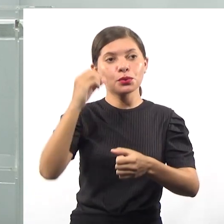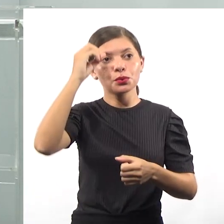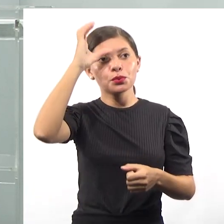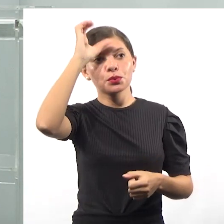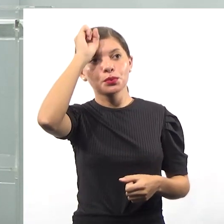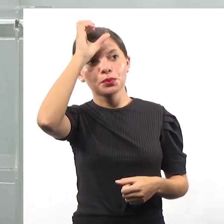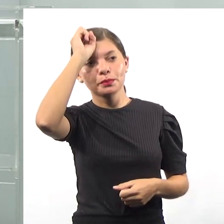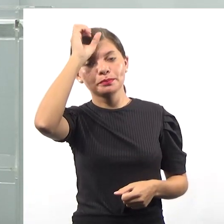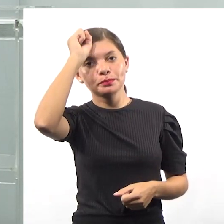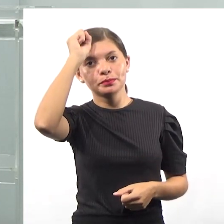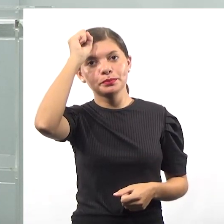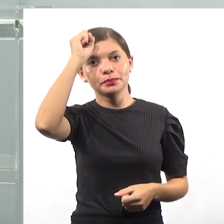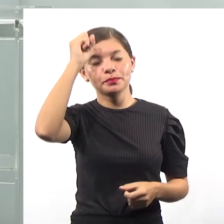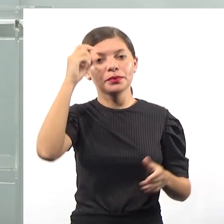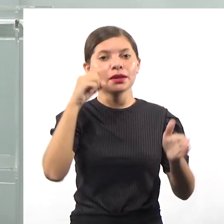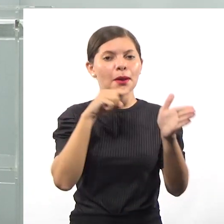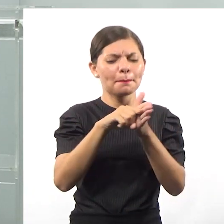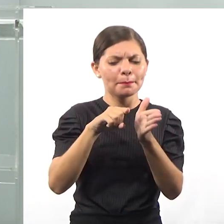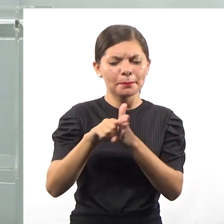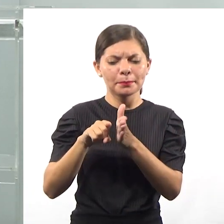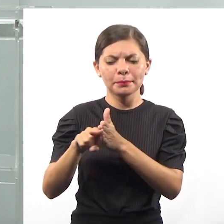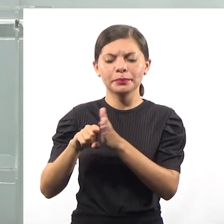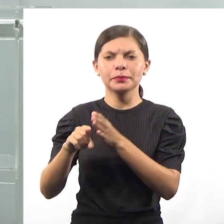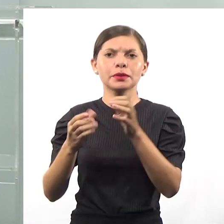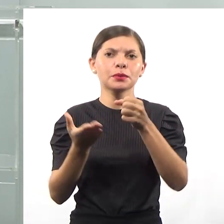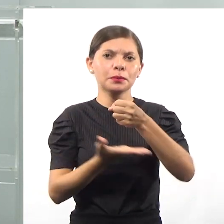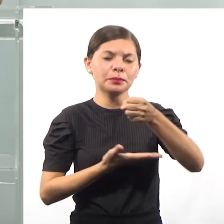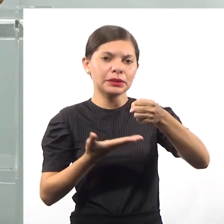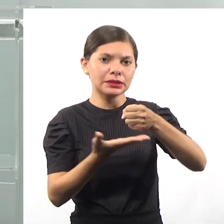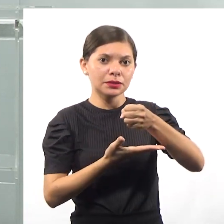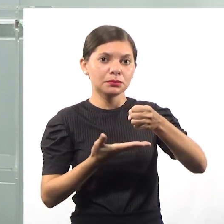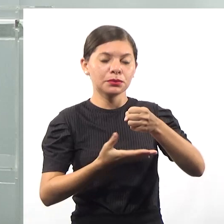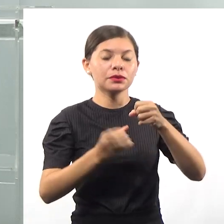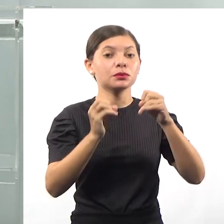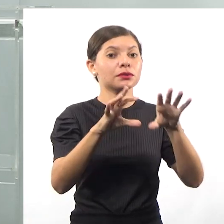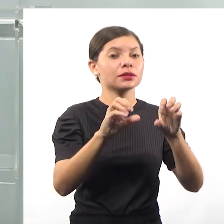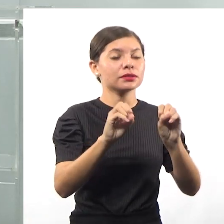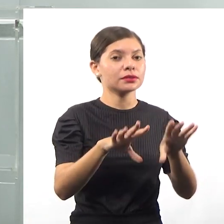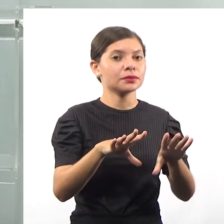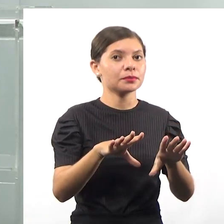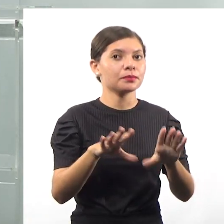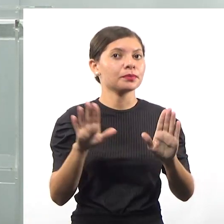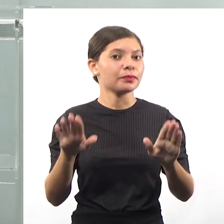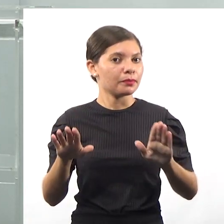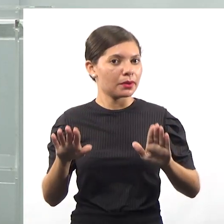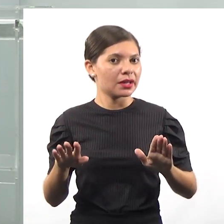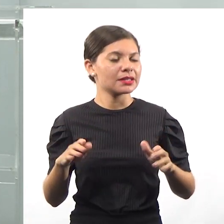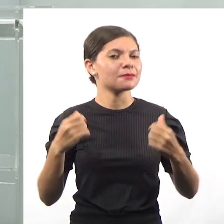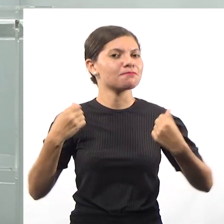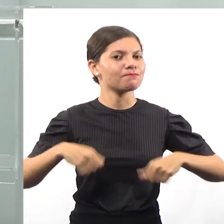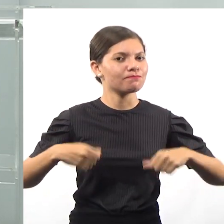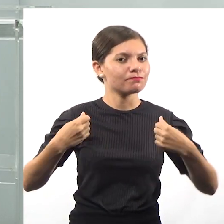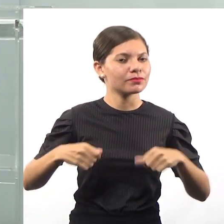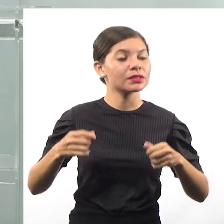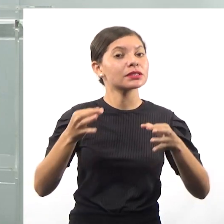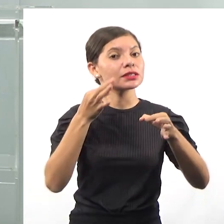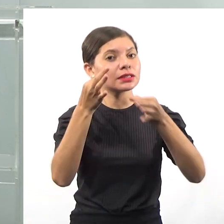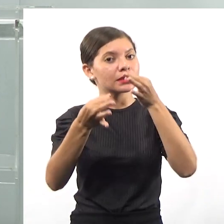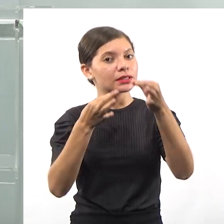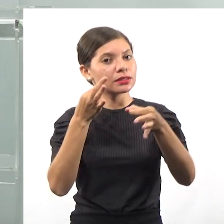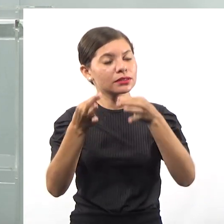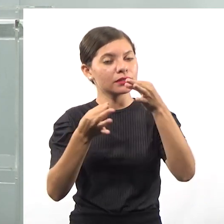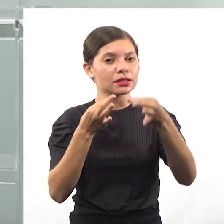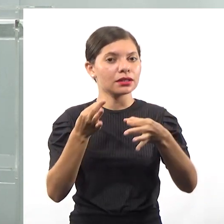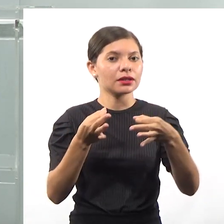a aprender, a pesquisa como princípio educativo. Embora haja necessidade da crítica aqui,